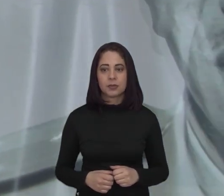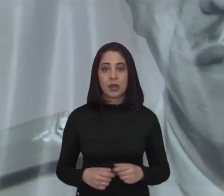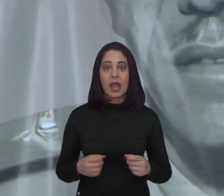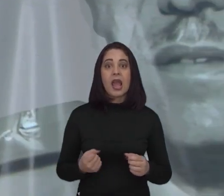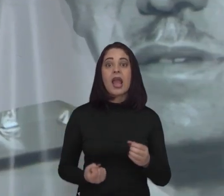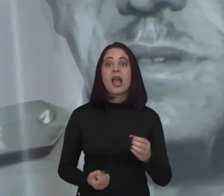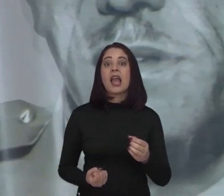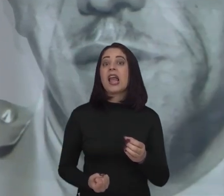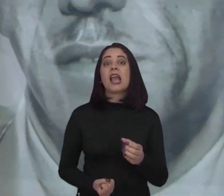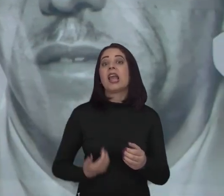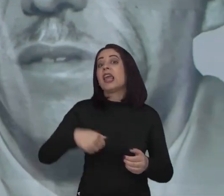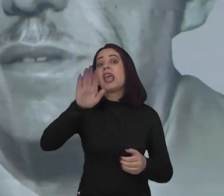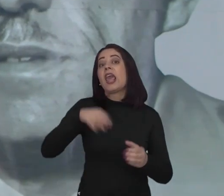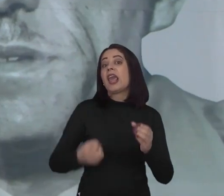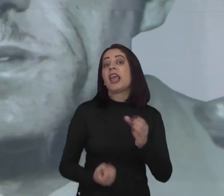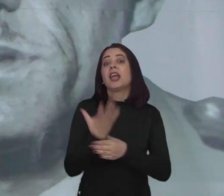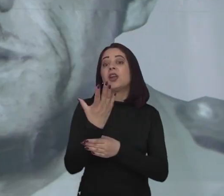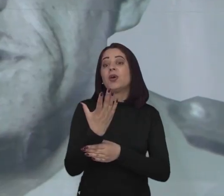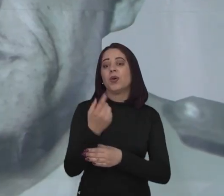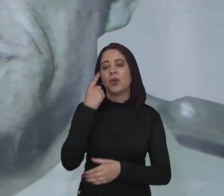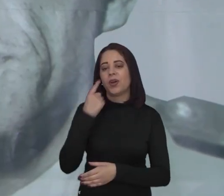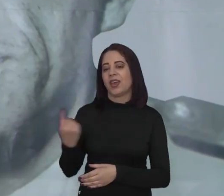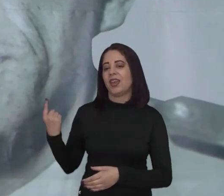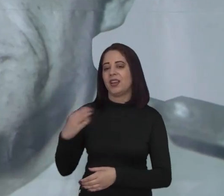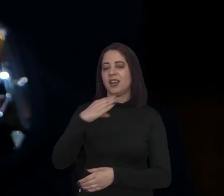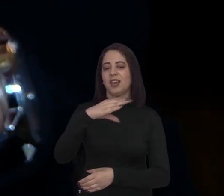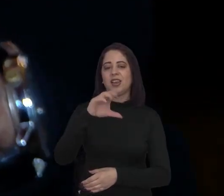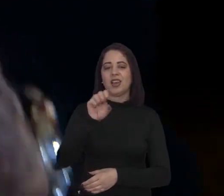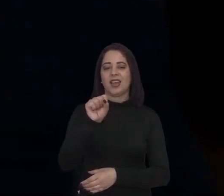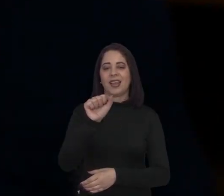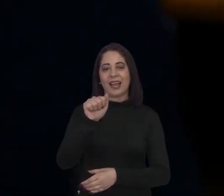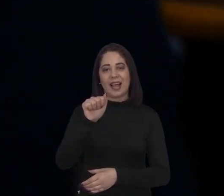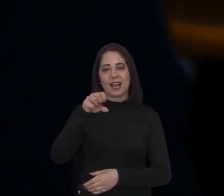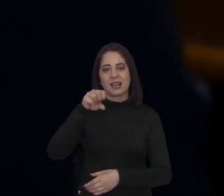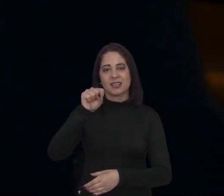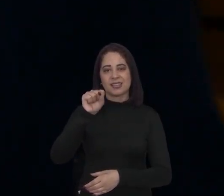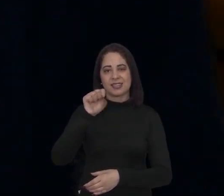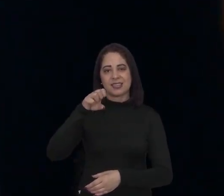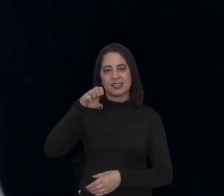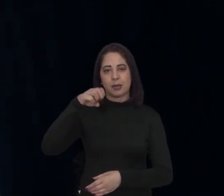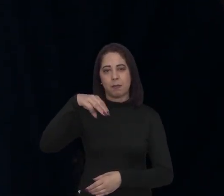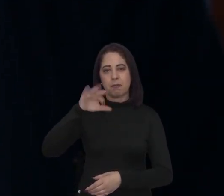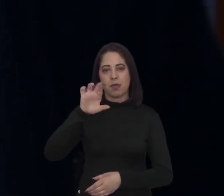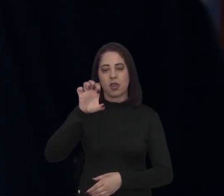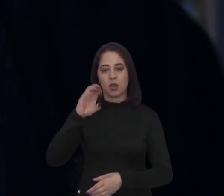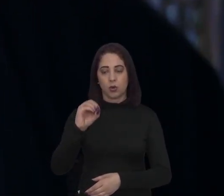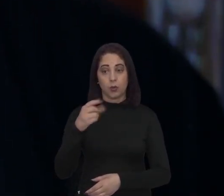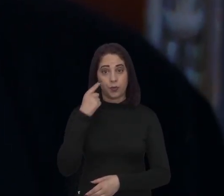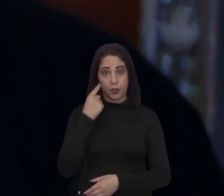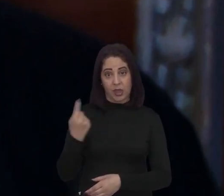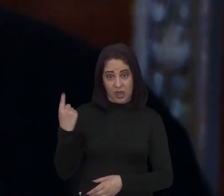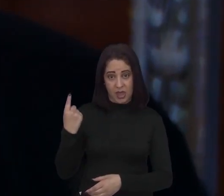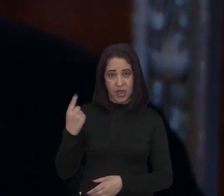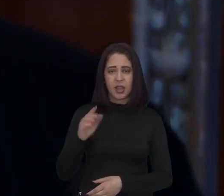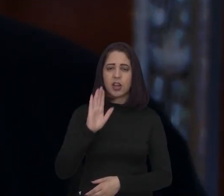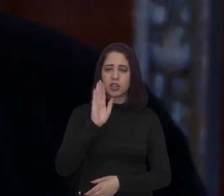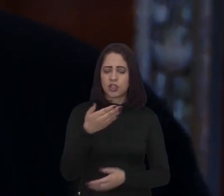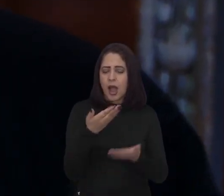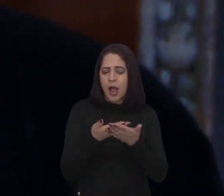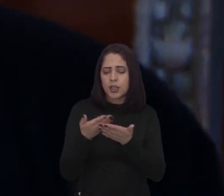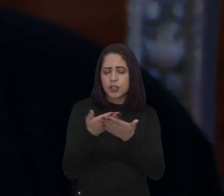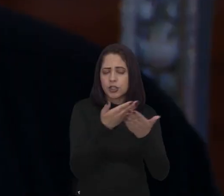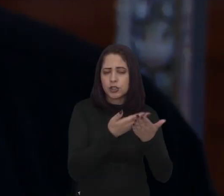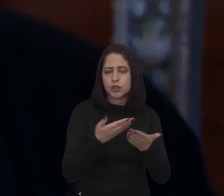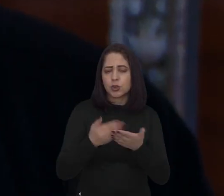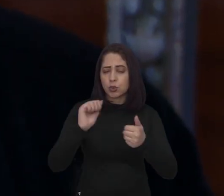foi idealizado por uma pessoa, Casimiro Montenegro. O Fernando foi militar do Exército e aluno do Instituto nos